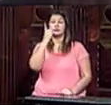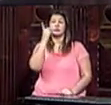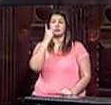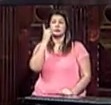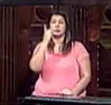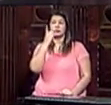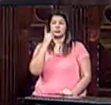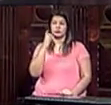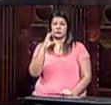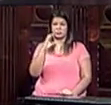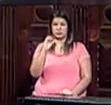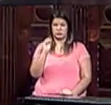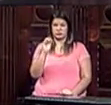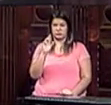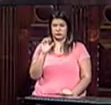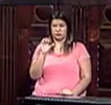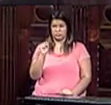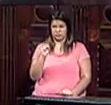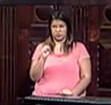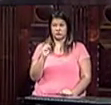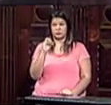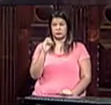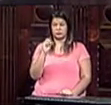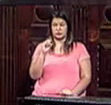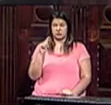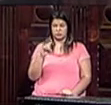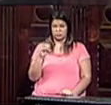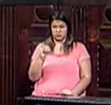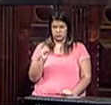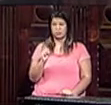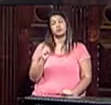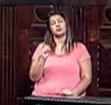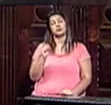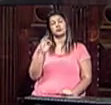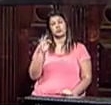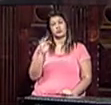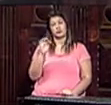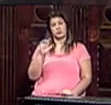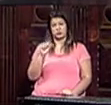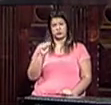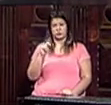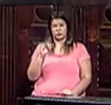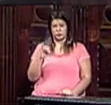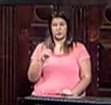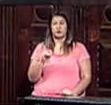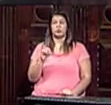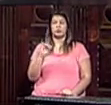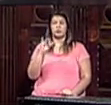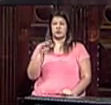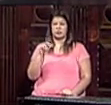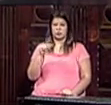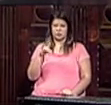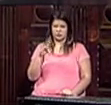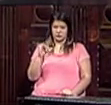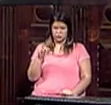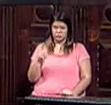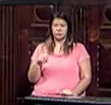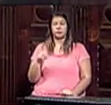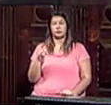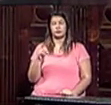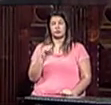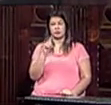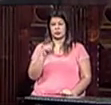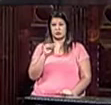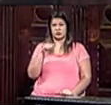deputados Carlos Osório, Zaqueu Teixeira, Flávio Bolsonaro, Iranildo Campos e eu estivemos